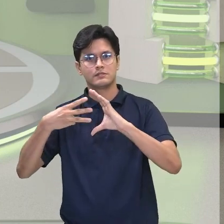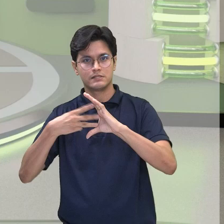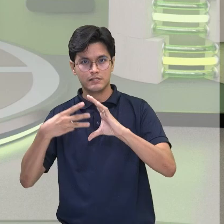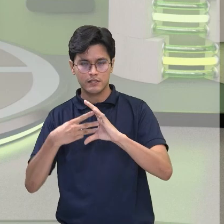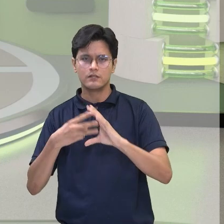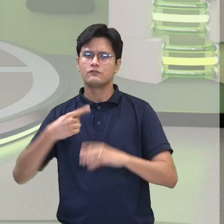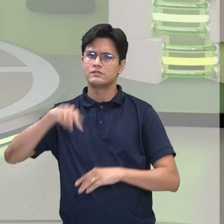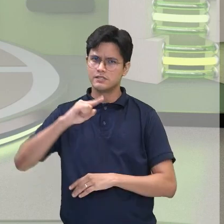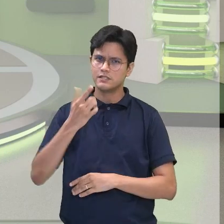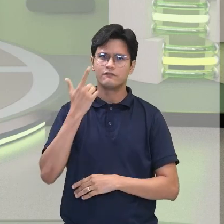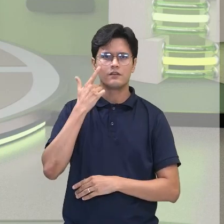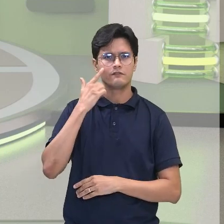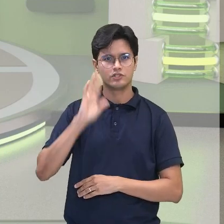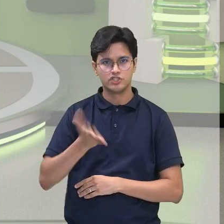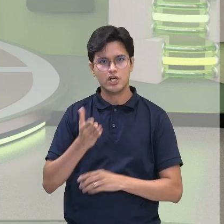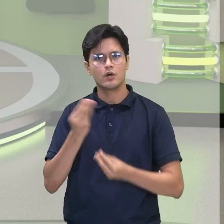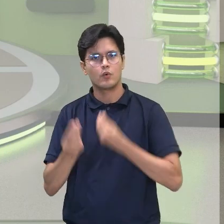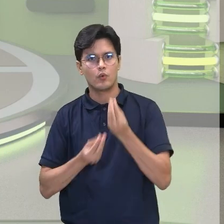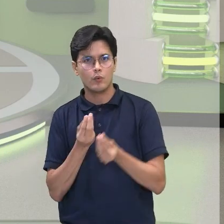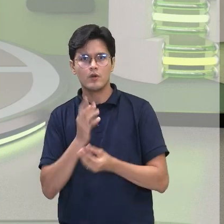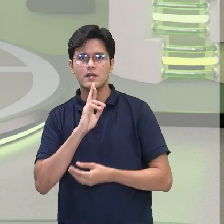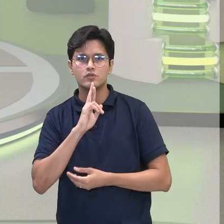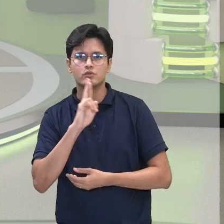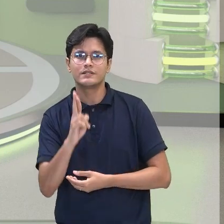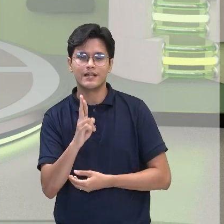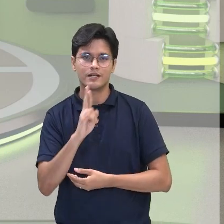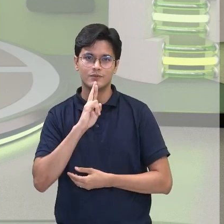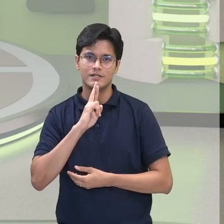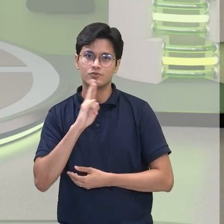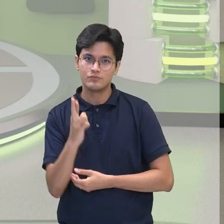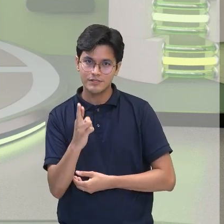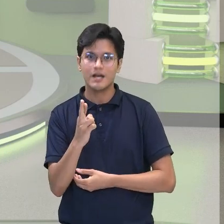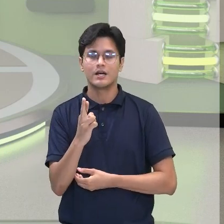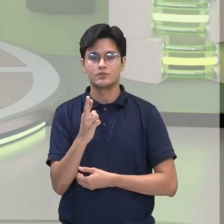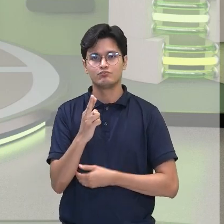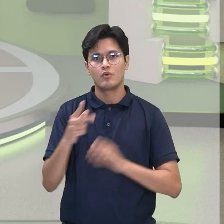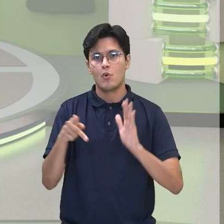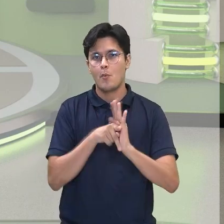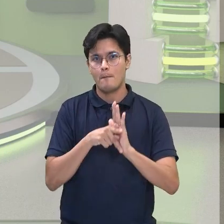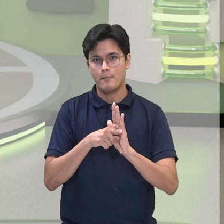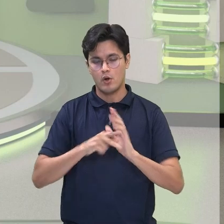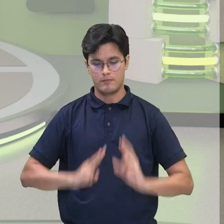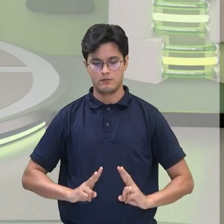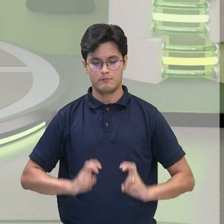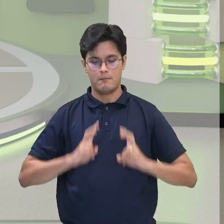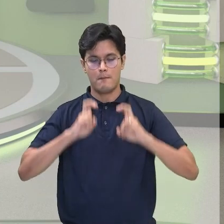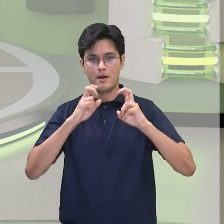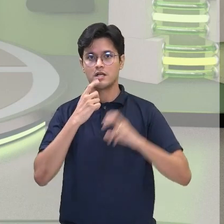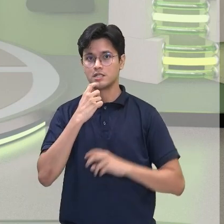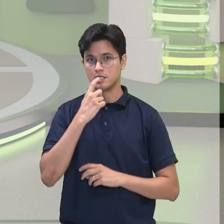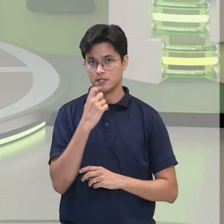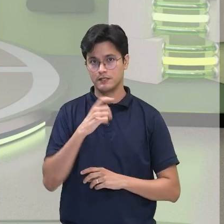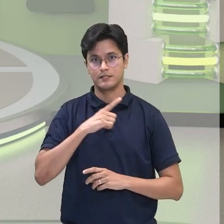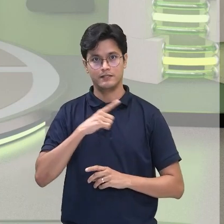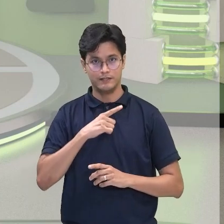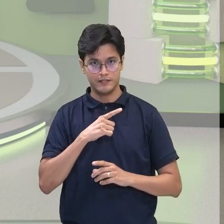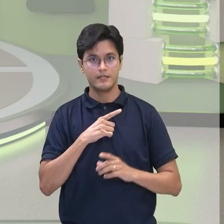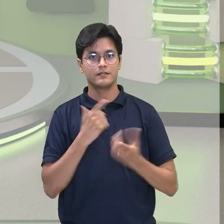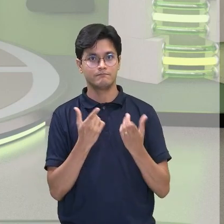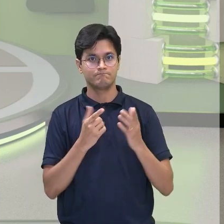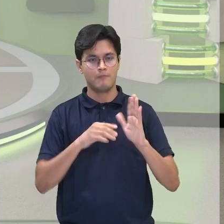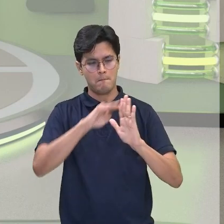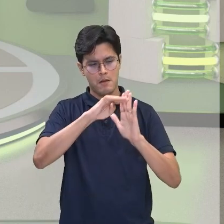sangue, para vocês verem aquelas informações que são medidas, né? Tem uma escala, tem um padrão de